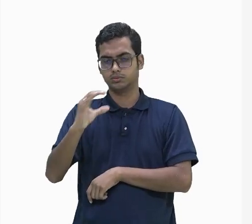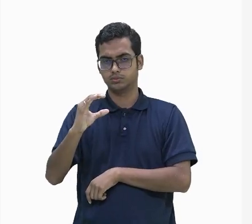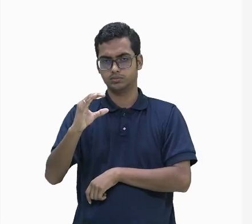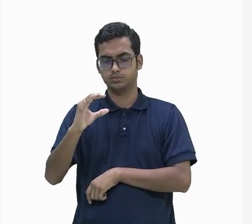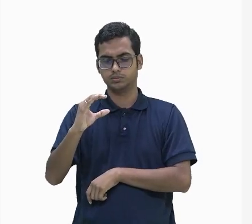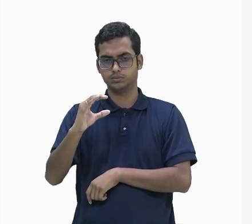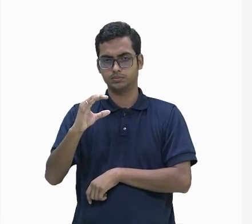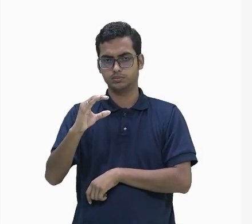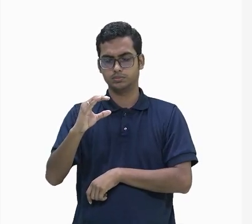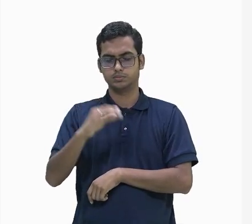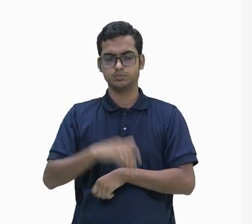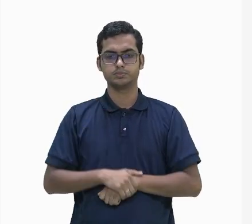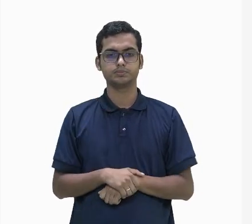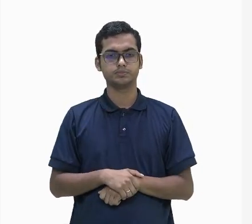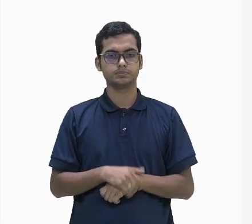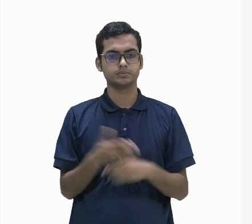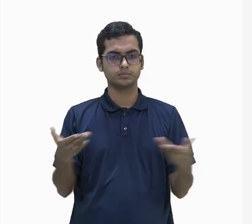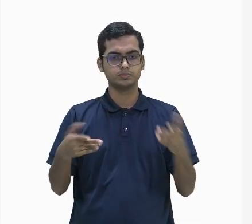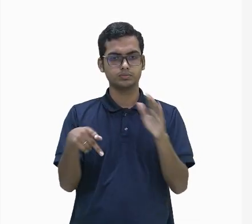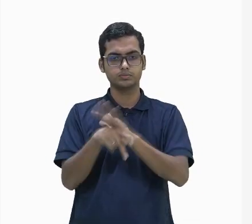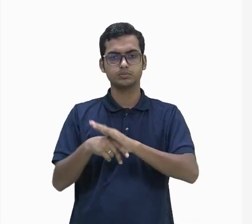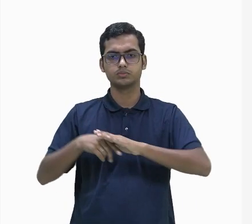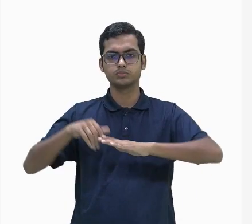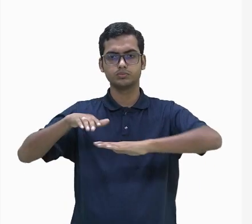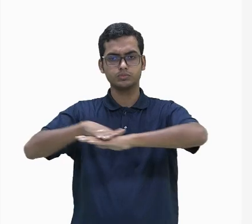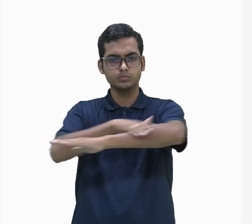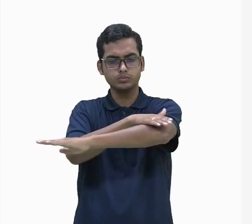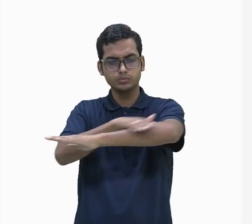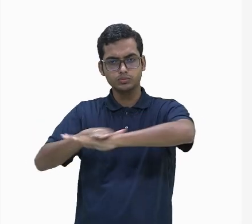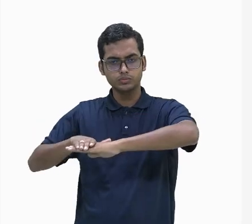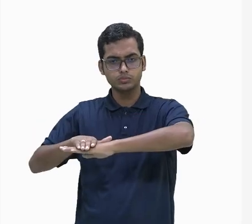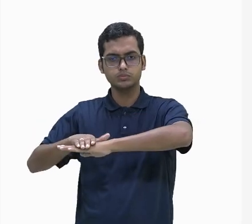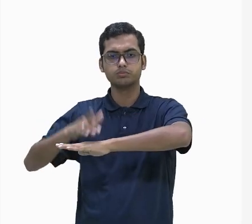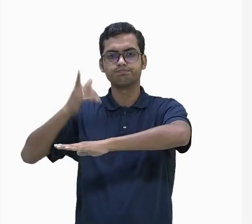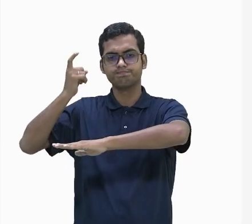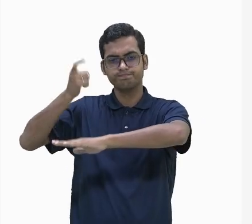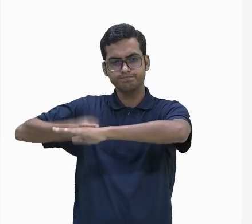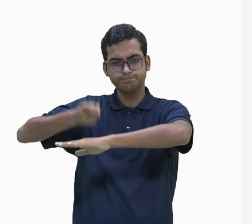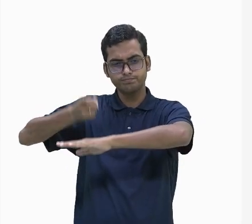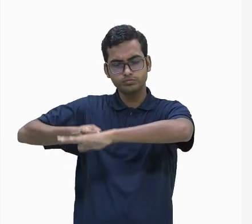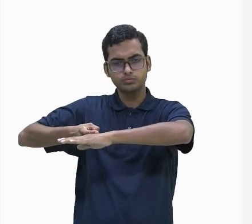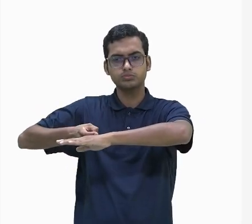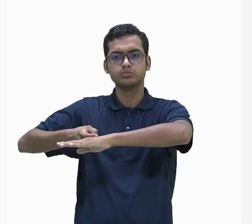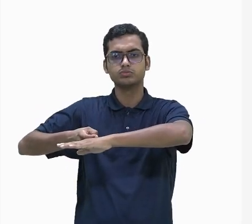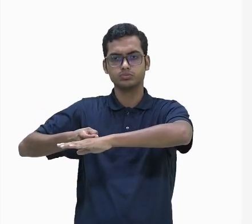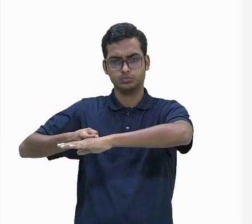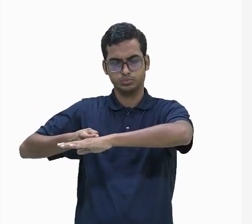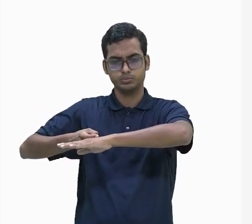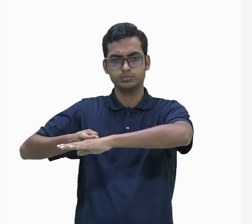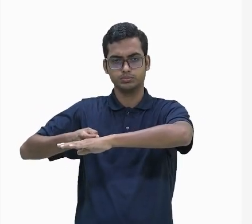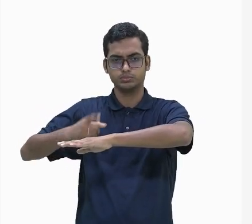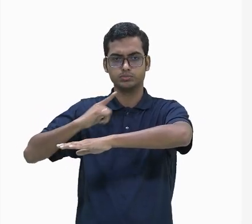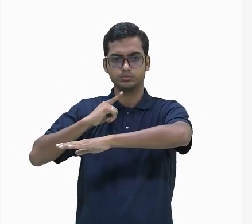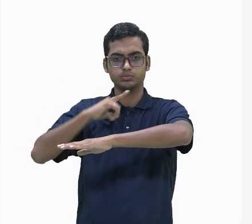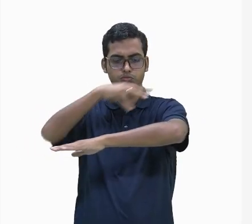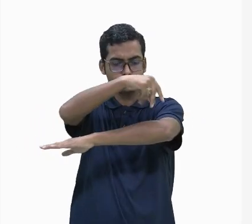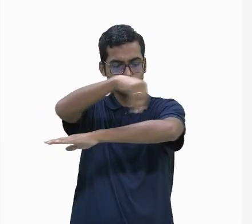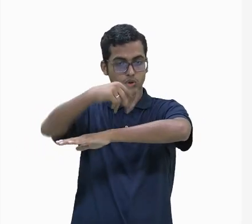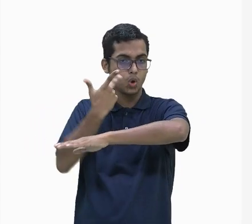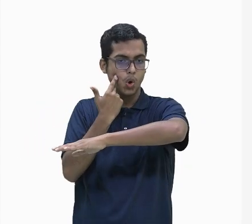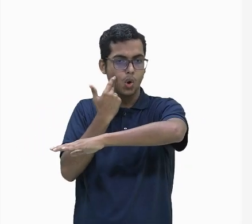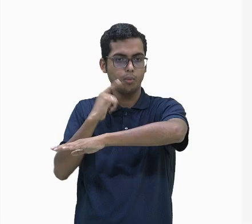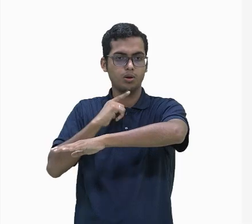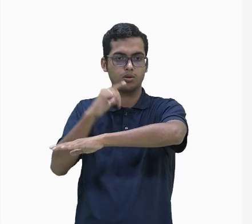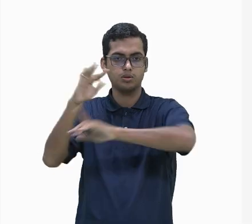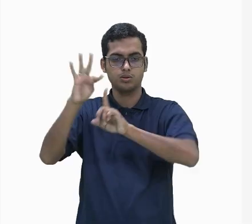mas no concreto, a temperatura vai para 37 graus Celsius. E enquanto que